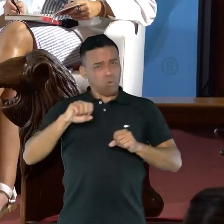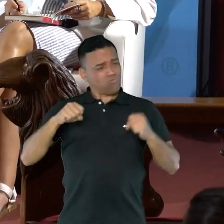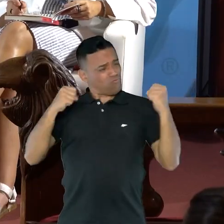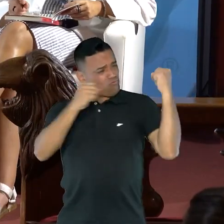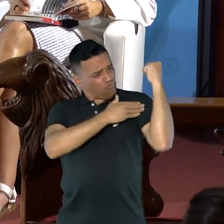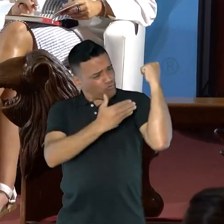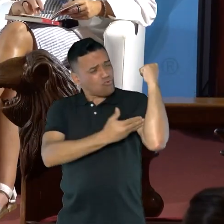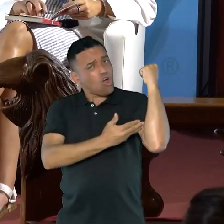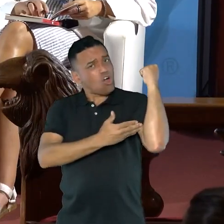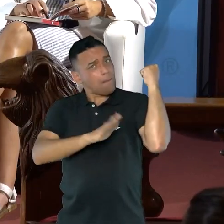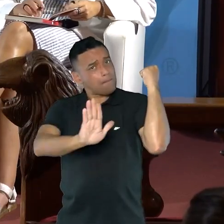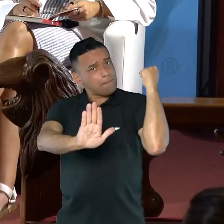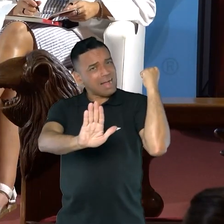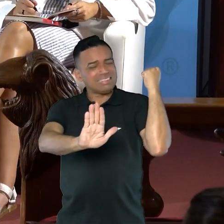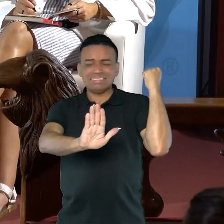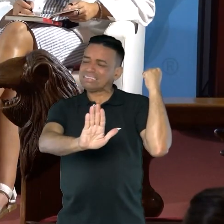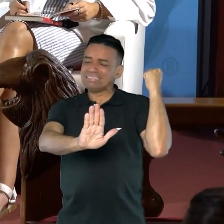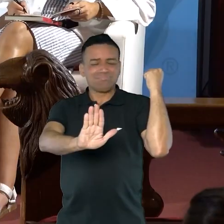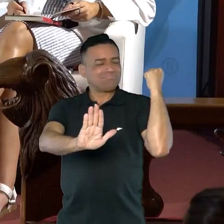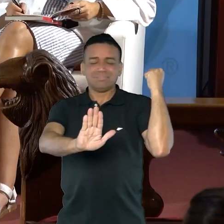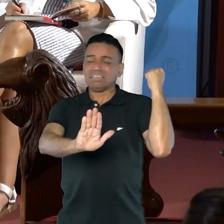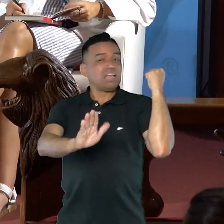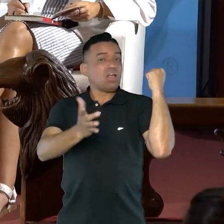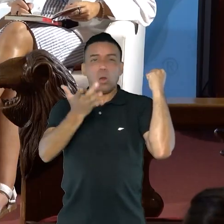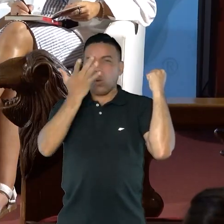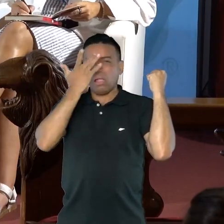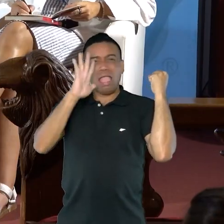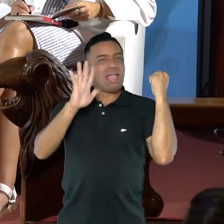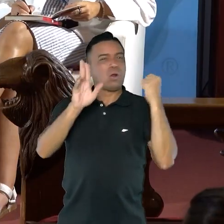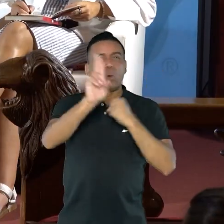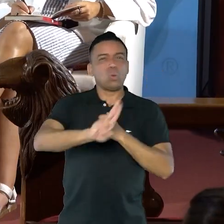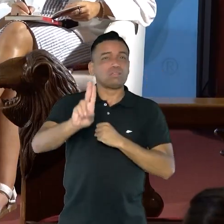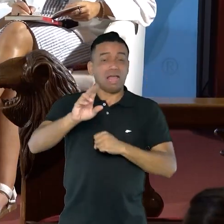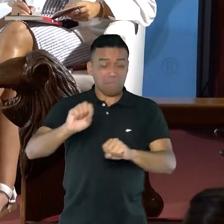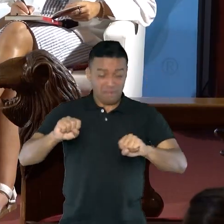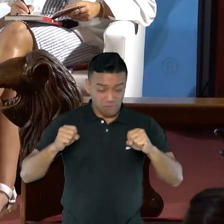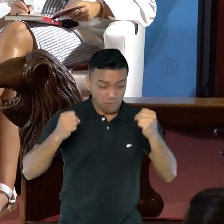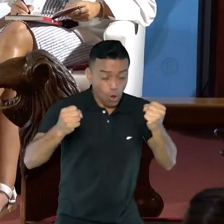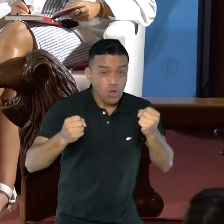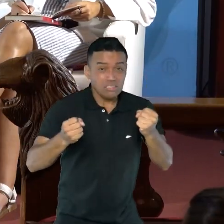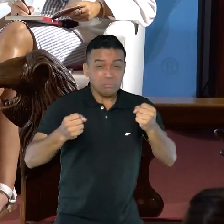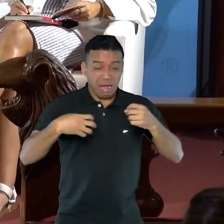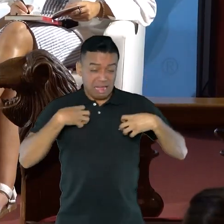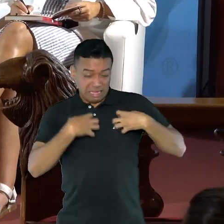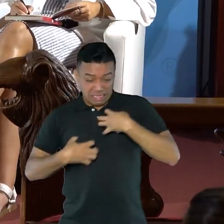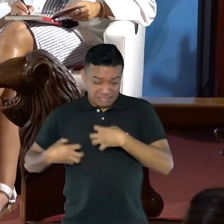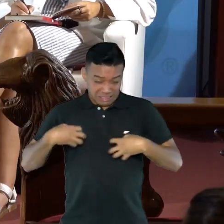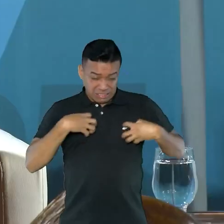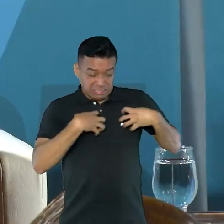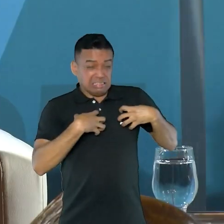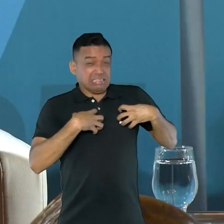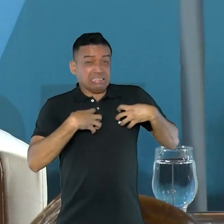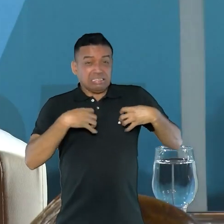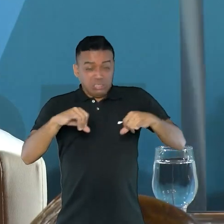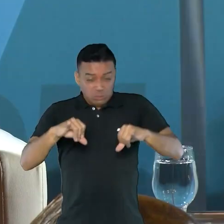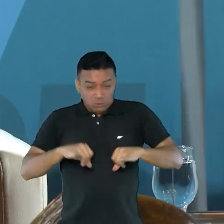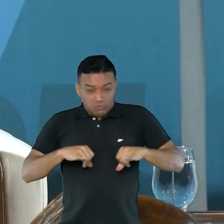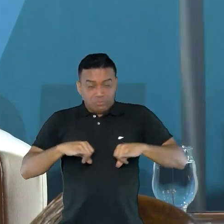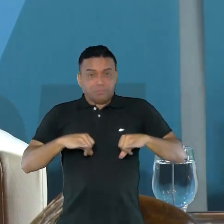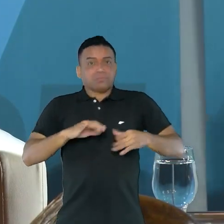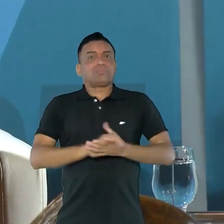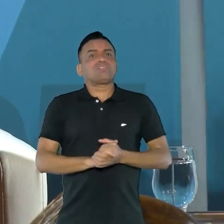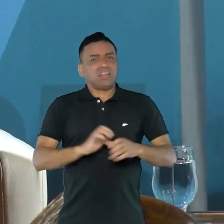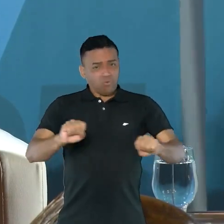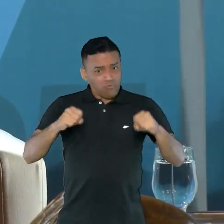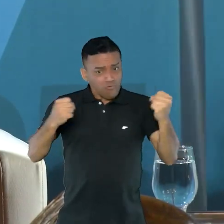forte, mas não queria usar minha força apenas para aguentar dor e sofrimento. Quero também ser